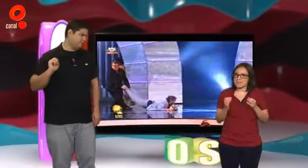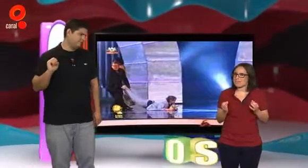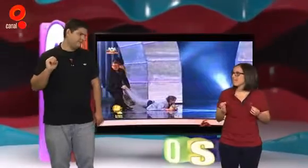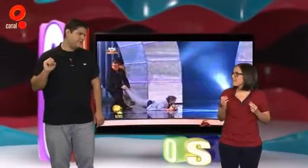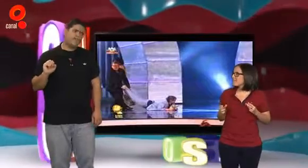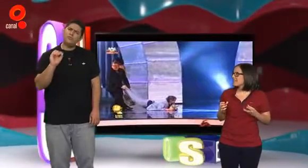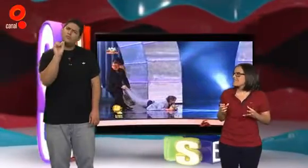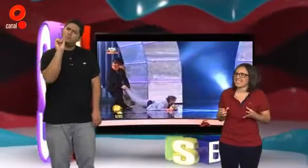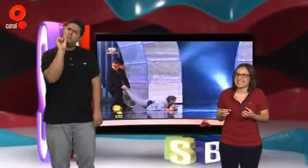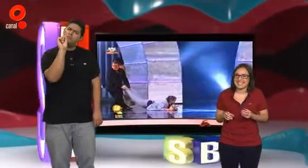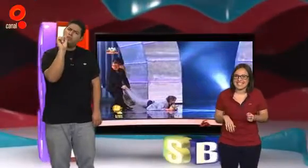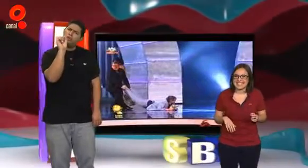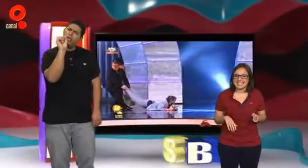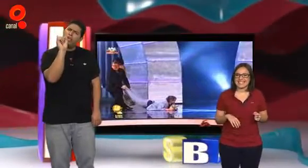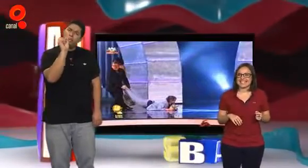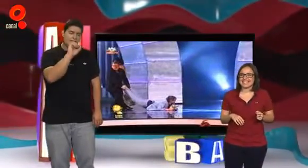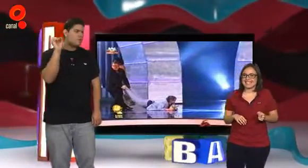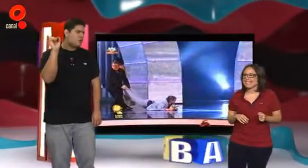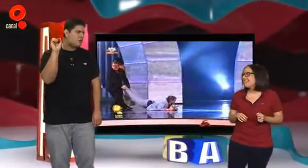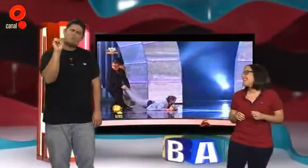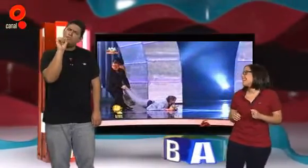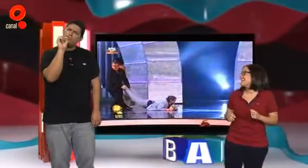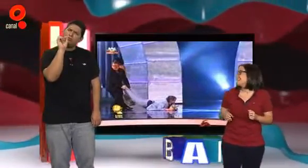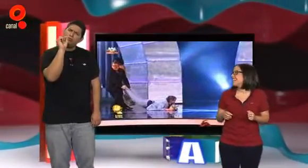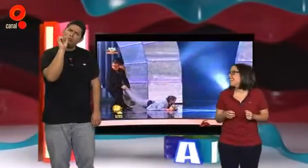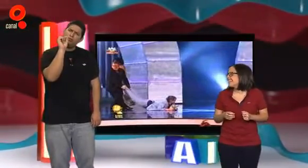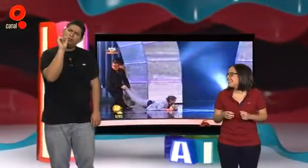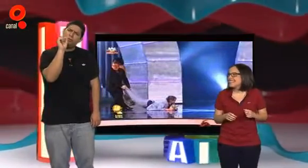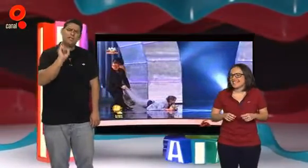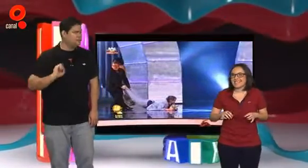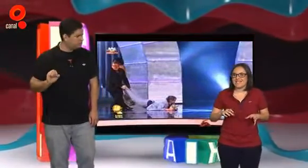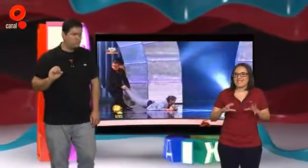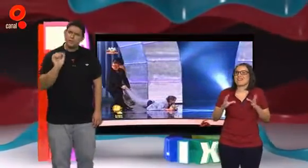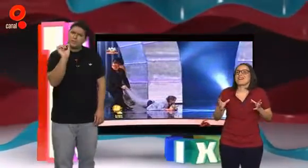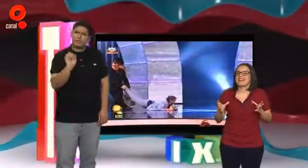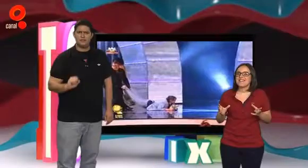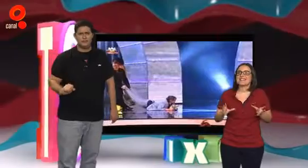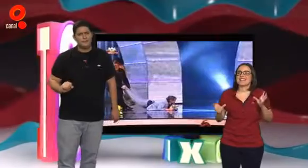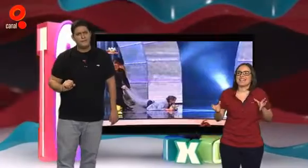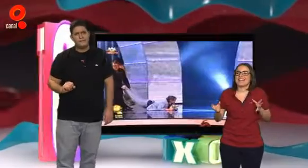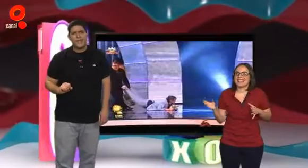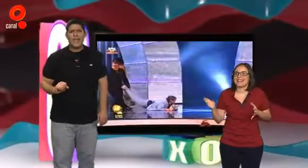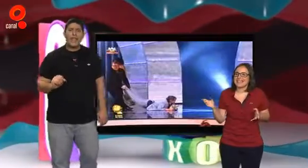Pequenino também Mas é pequenininho mesmo que é muito muito pequenininho